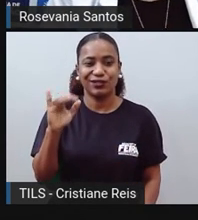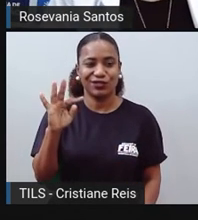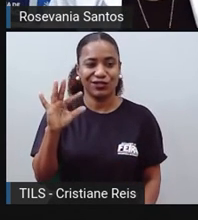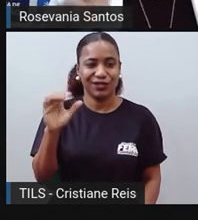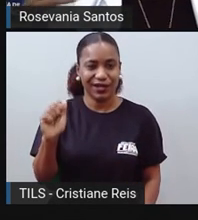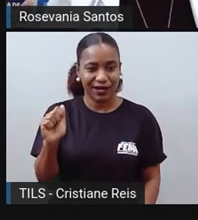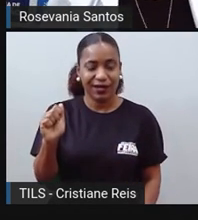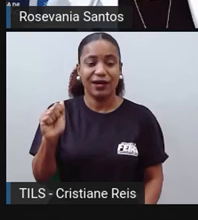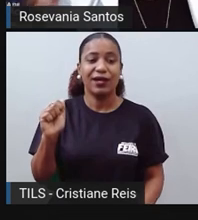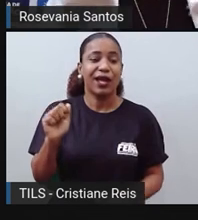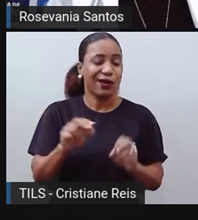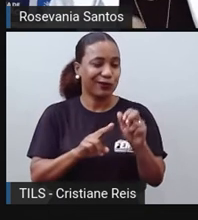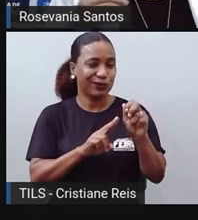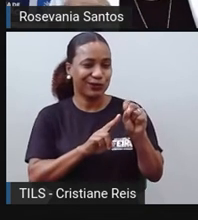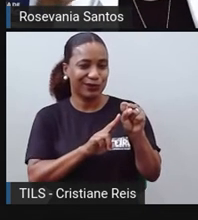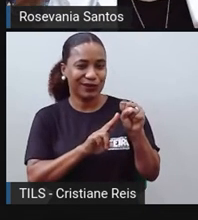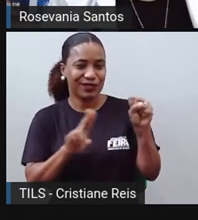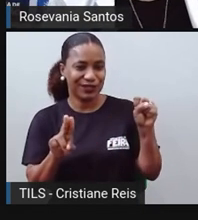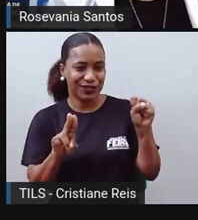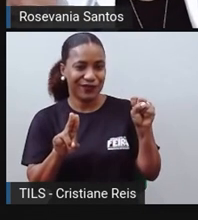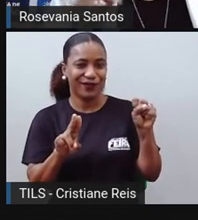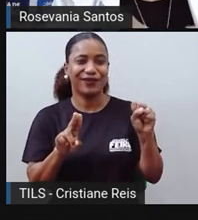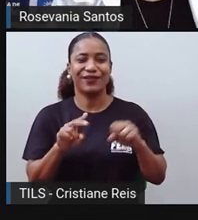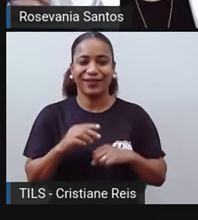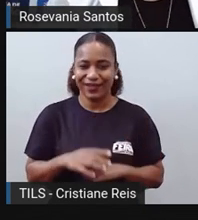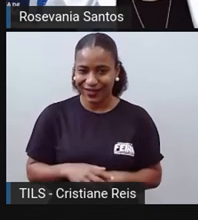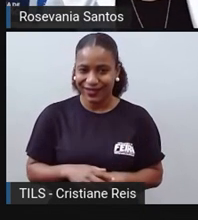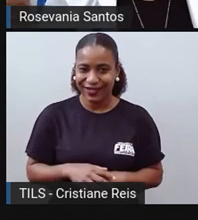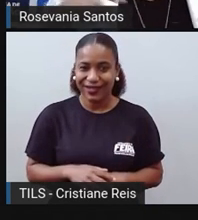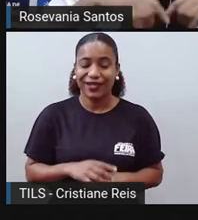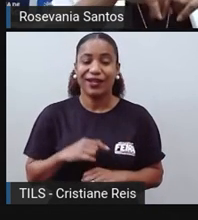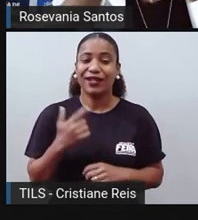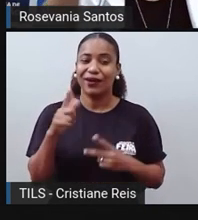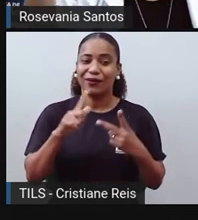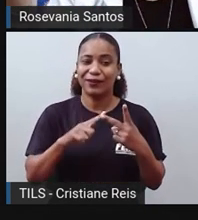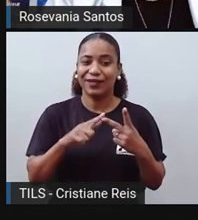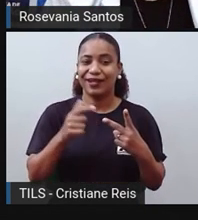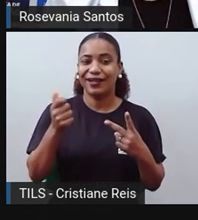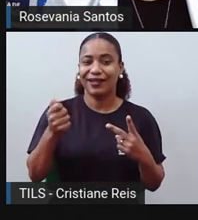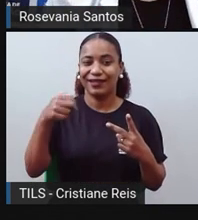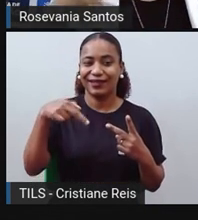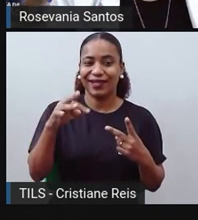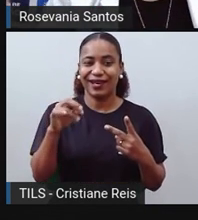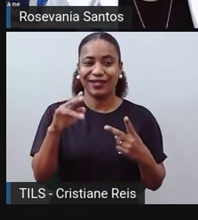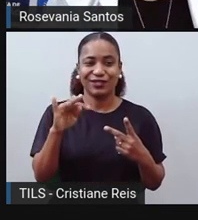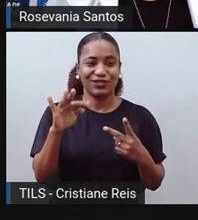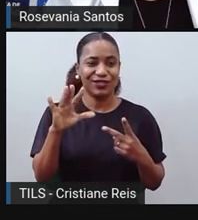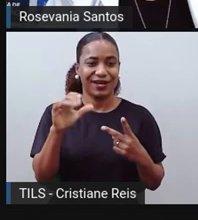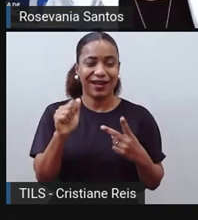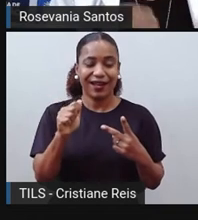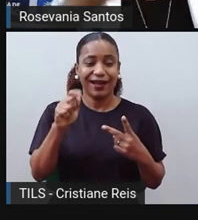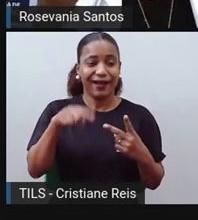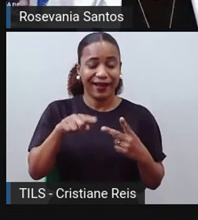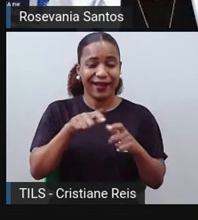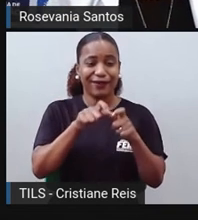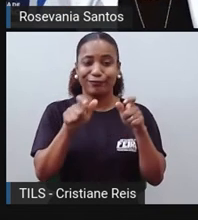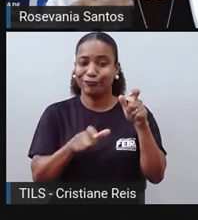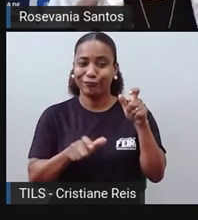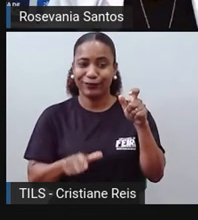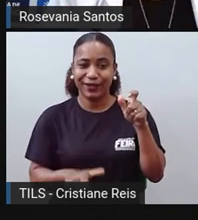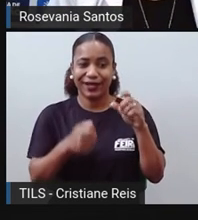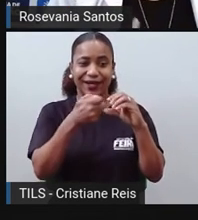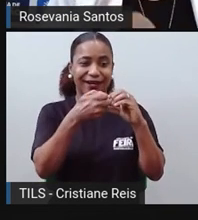do lugar, e Antártica é um adjetivo, que é referente à qualidade, às características